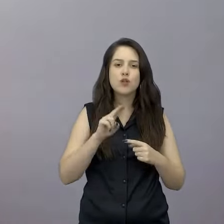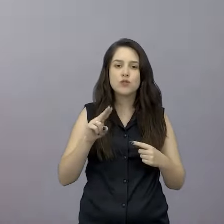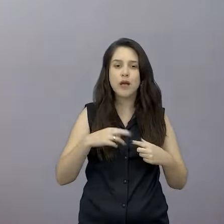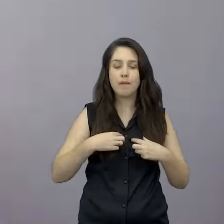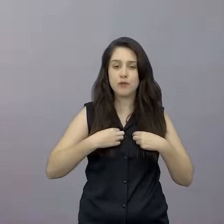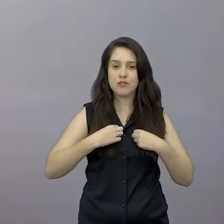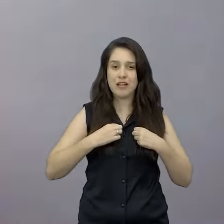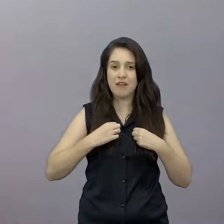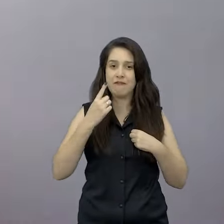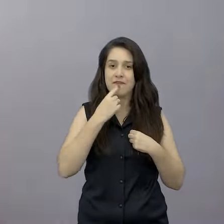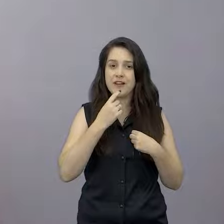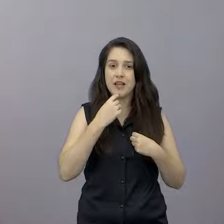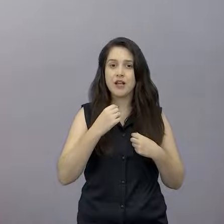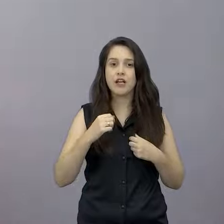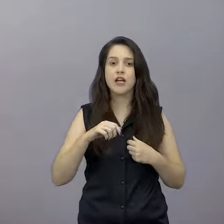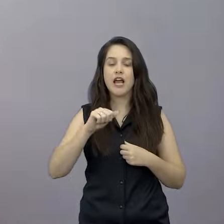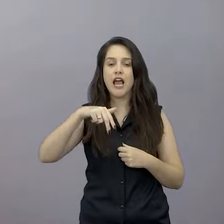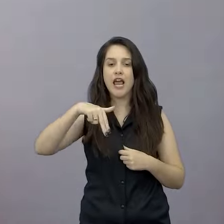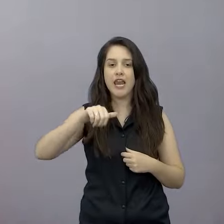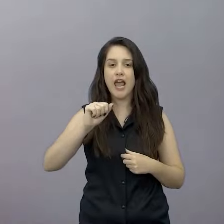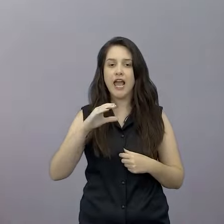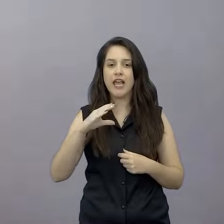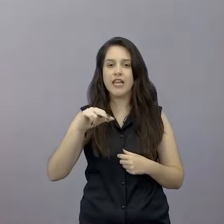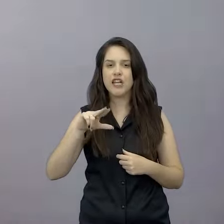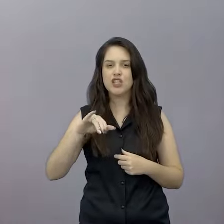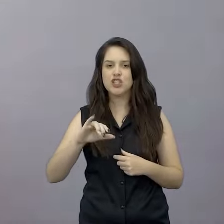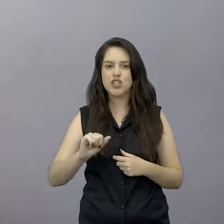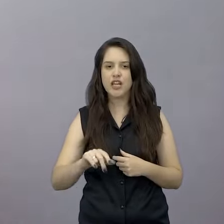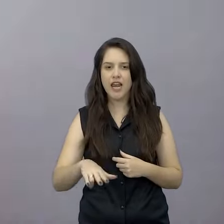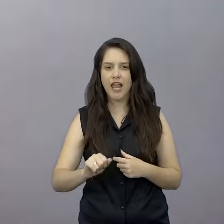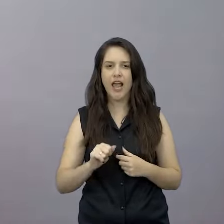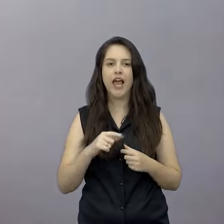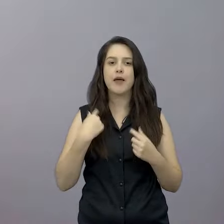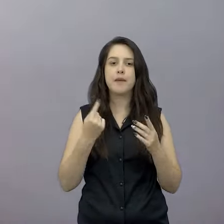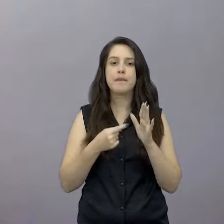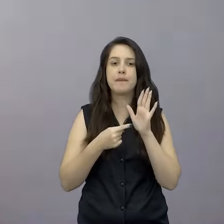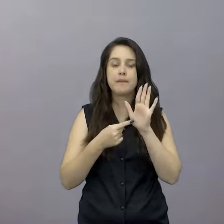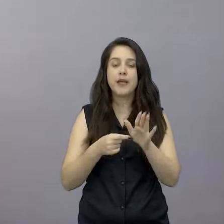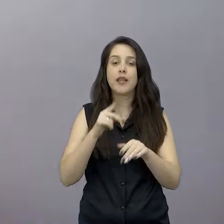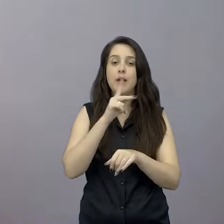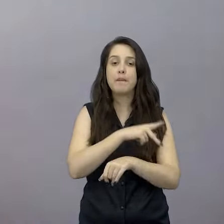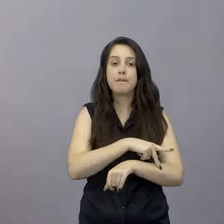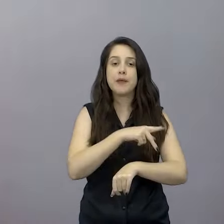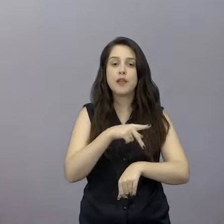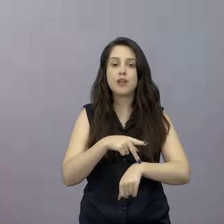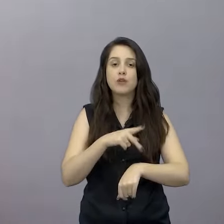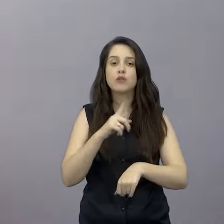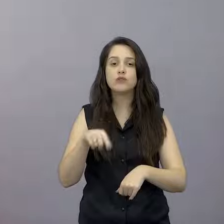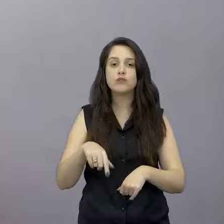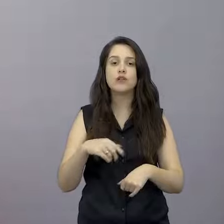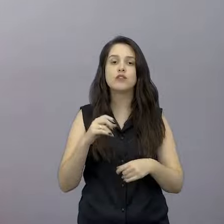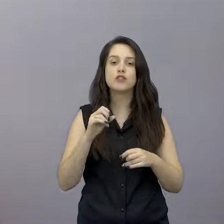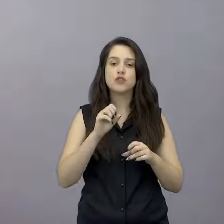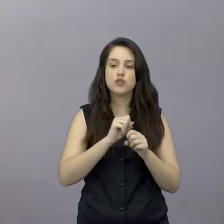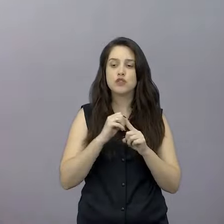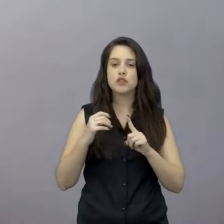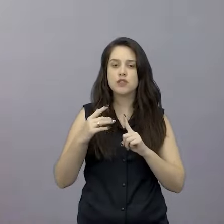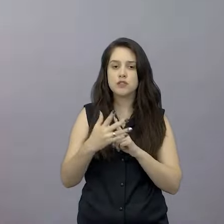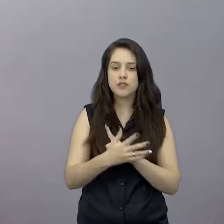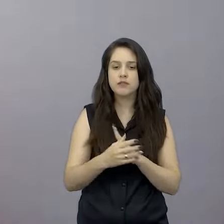vermelha e me chamo Débora Cristina Rocha, graduada em Letras e Pedagogia, especialista nas práticas sociais de leitura